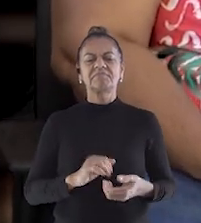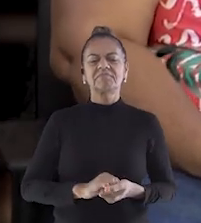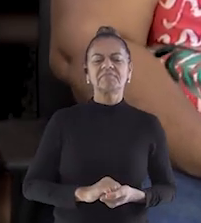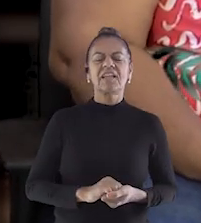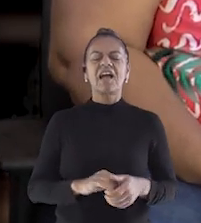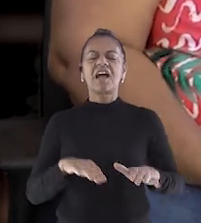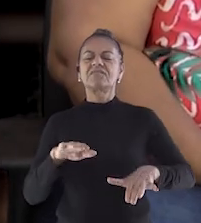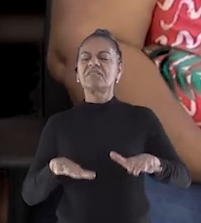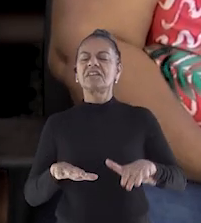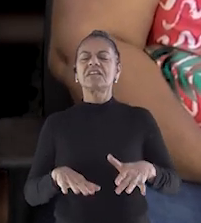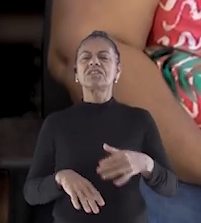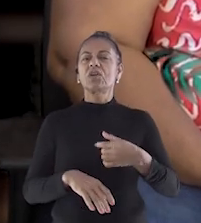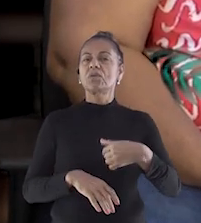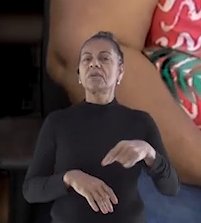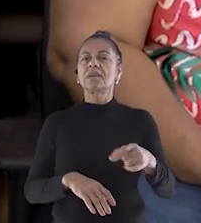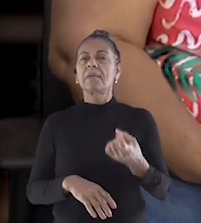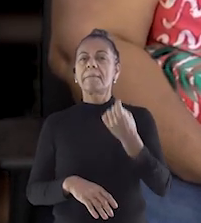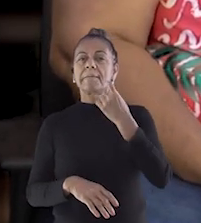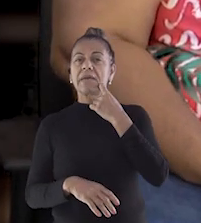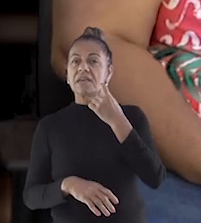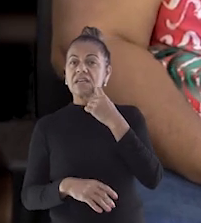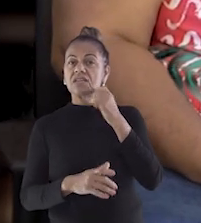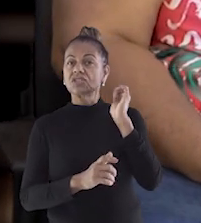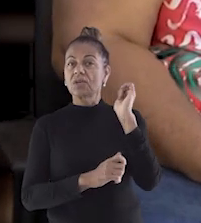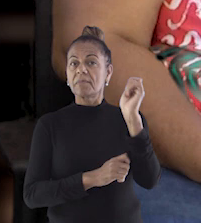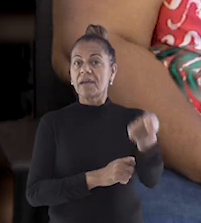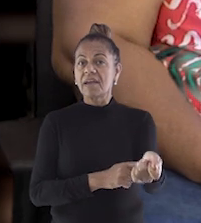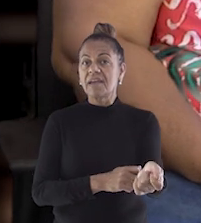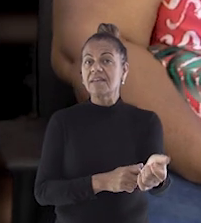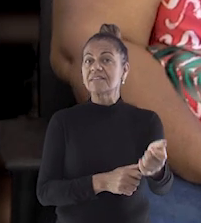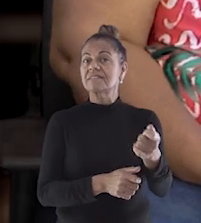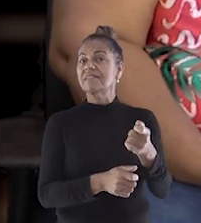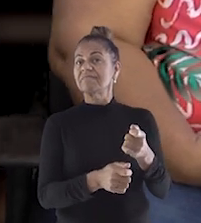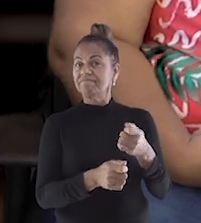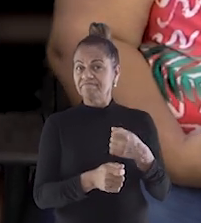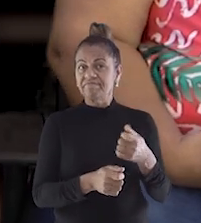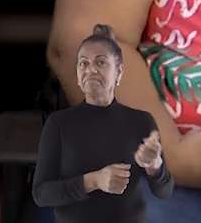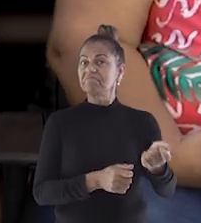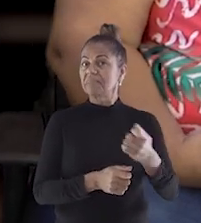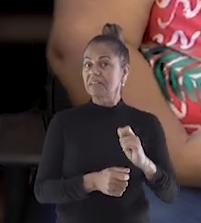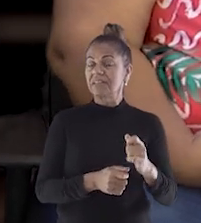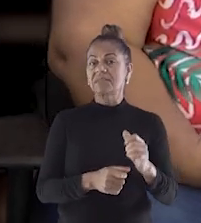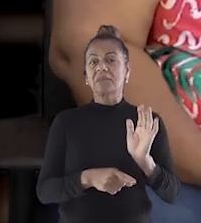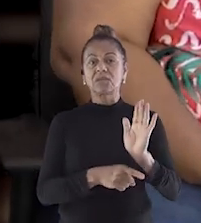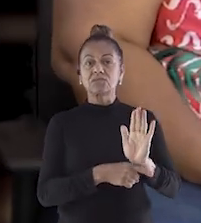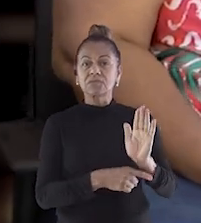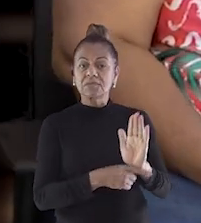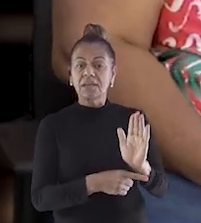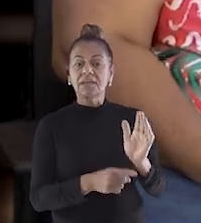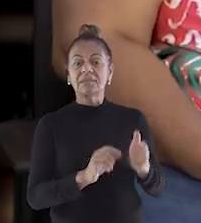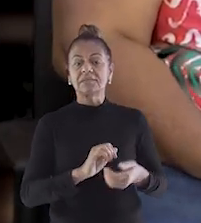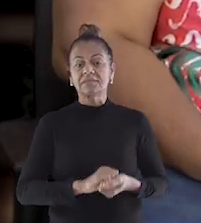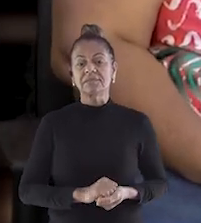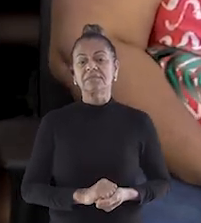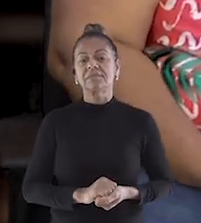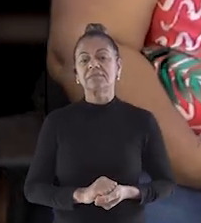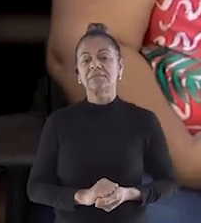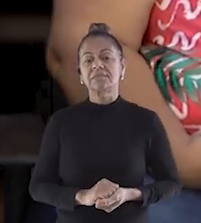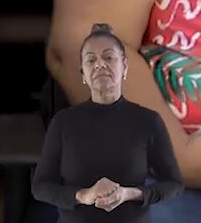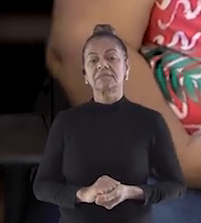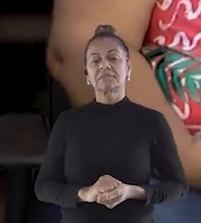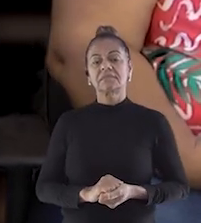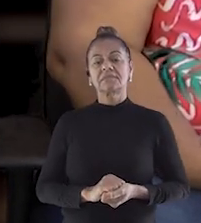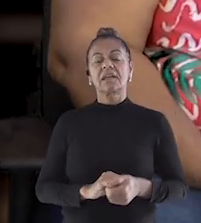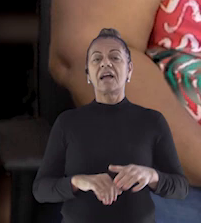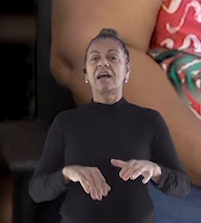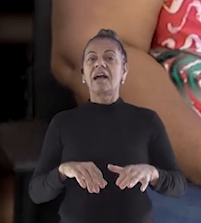Criança, De 12 anos, coisa de criança, assim. Aí, tipo assim, eu saía para pescar um peixe, para trazer para dentro de casa,